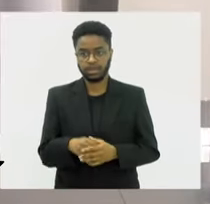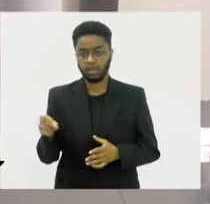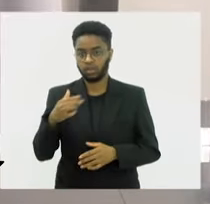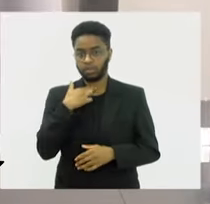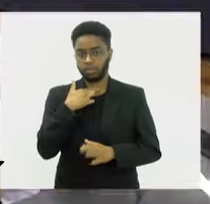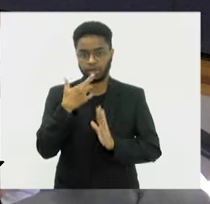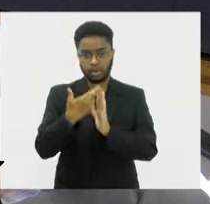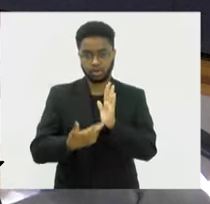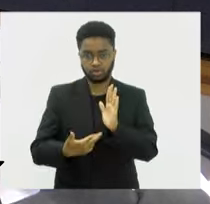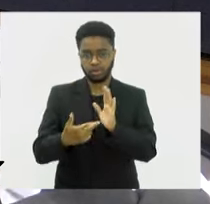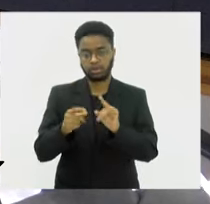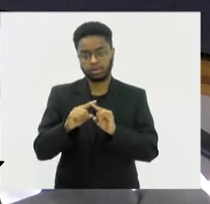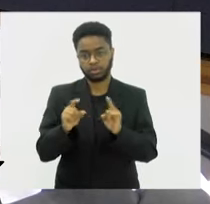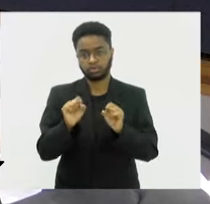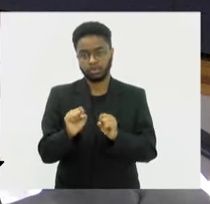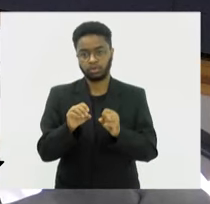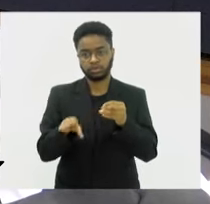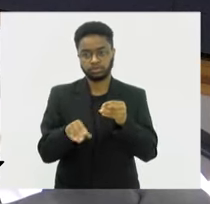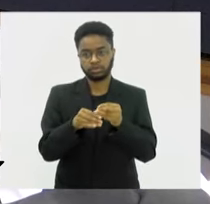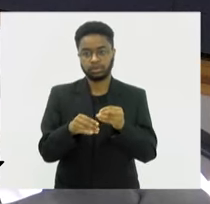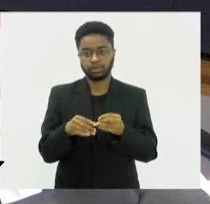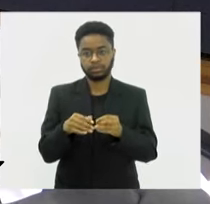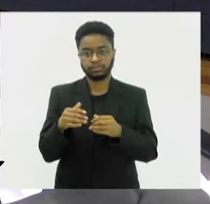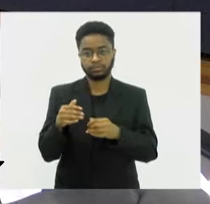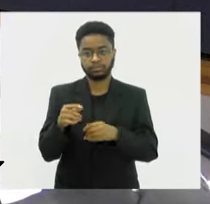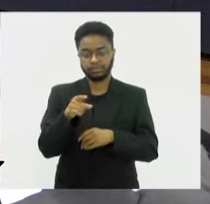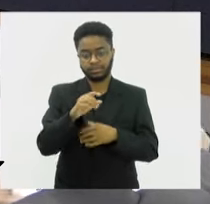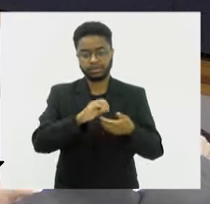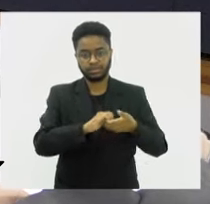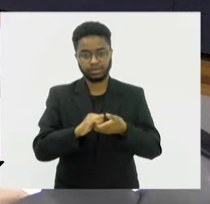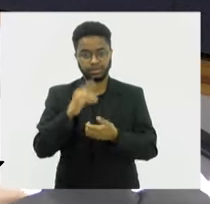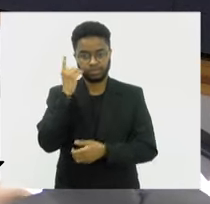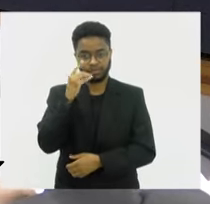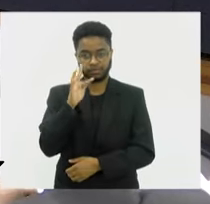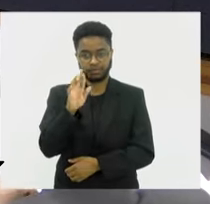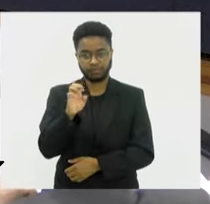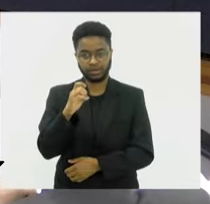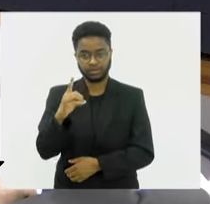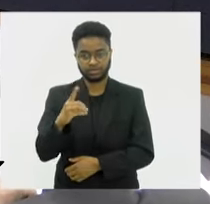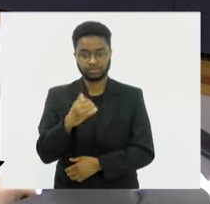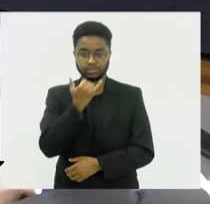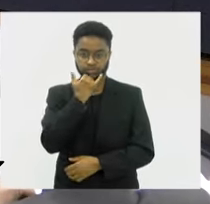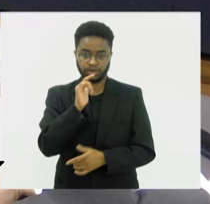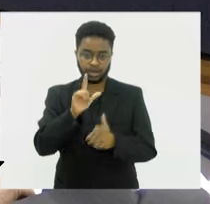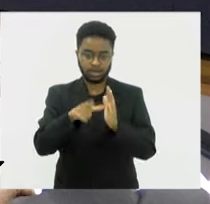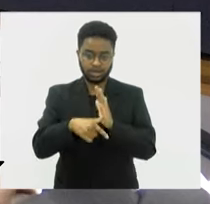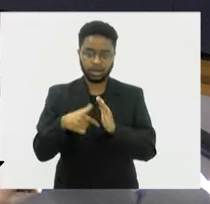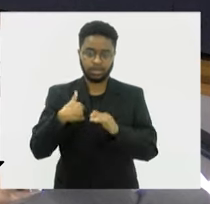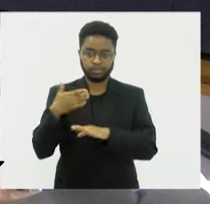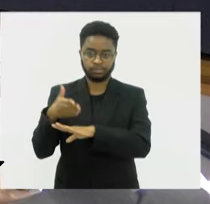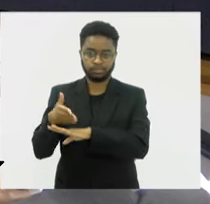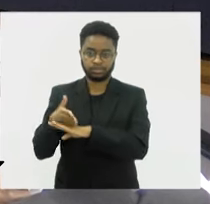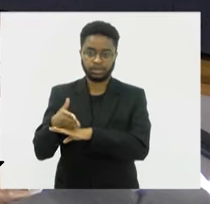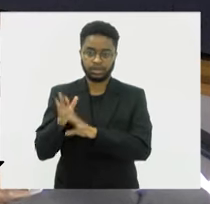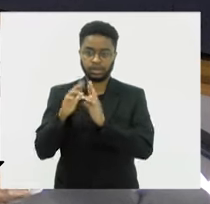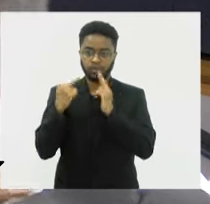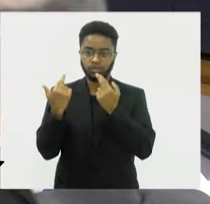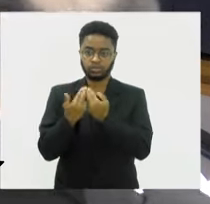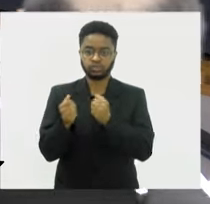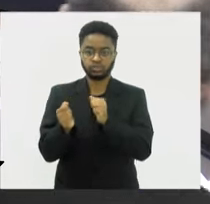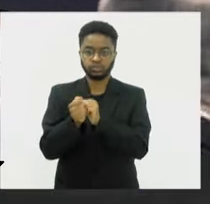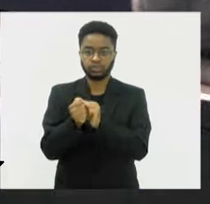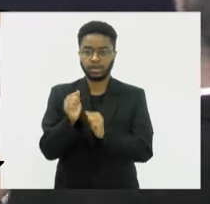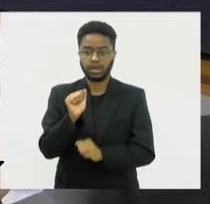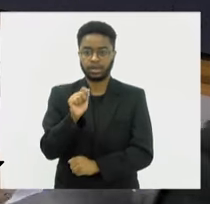relatora original. Saudar o deputado Fred Pacheco, não tinha falado ainda não, né? Não, ainda não. Desculpa, eu atraso, eu estava numa reunião com as APAES.